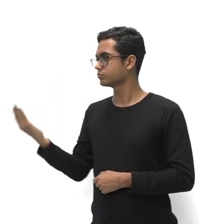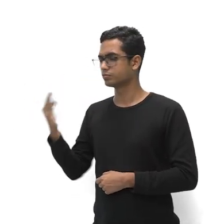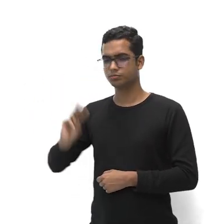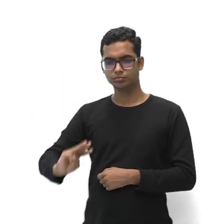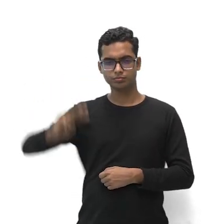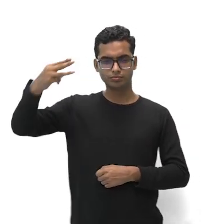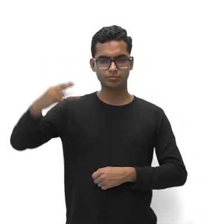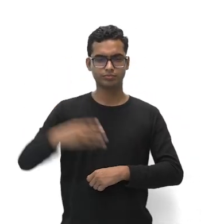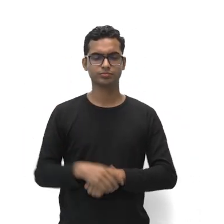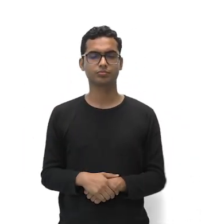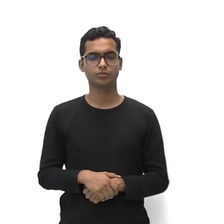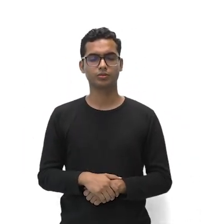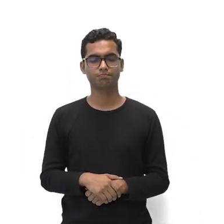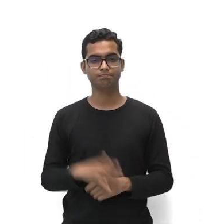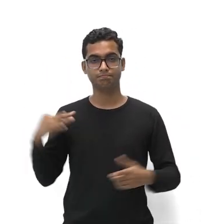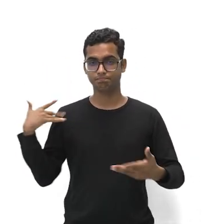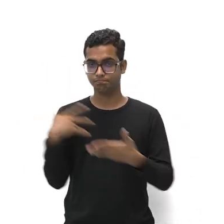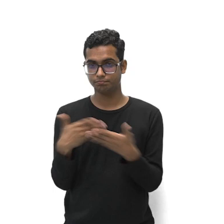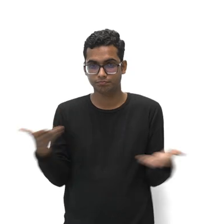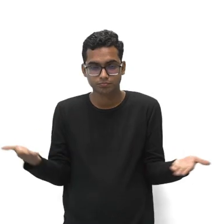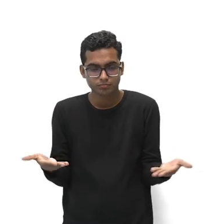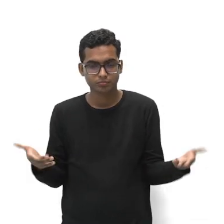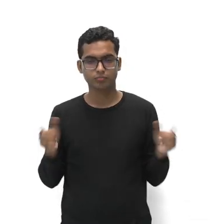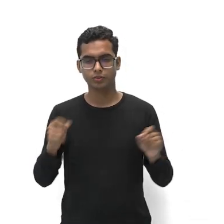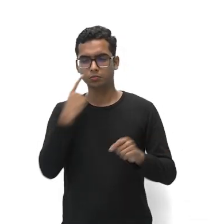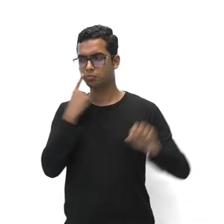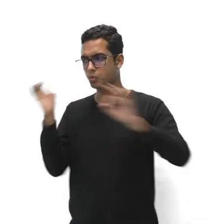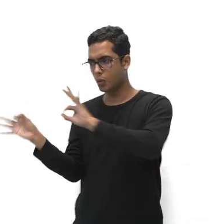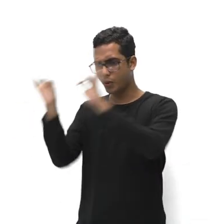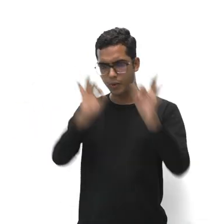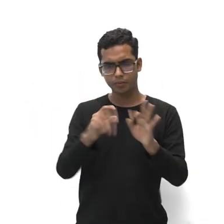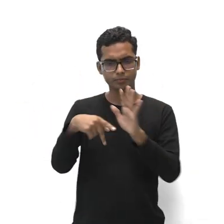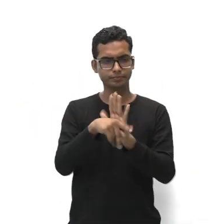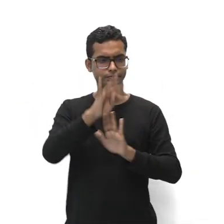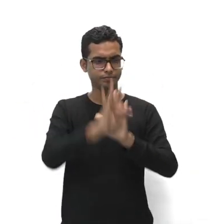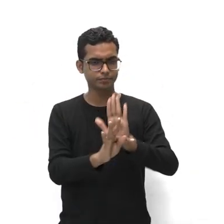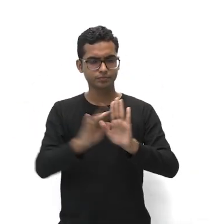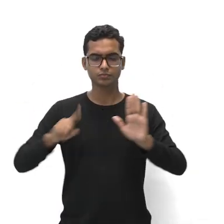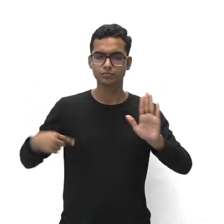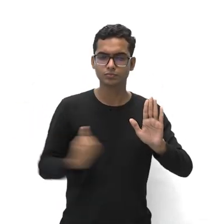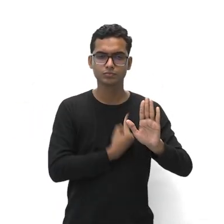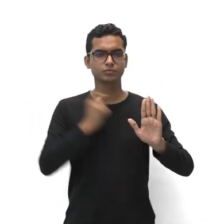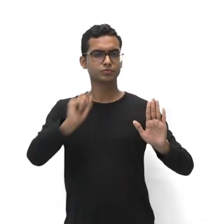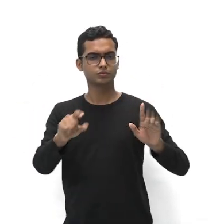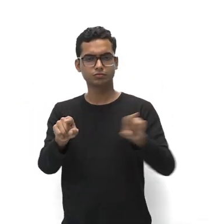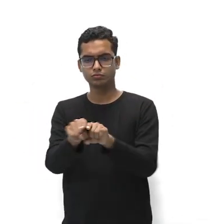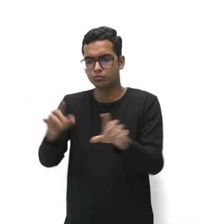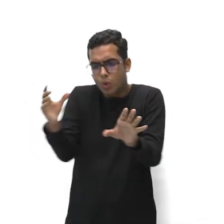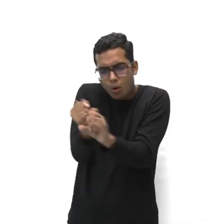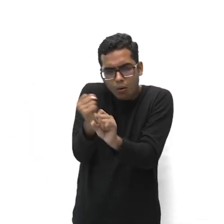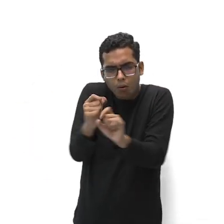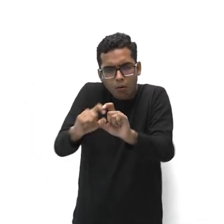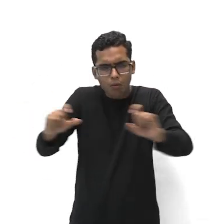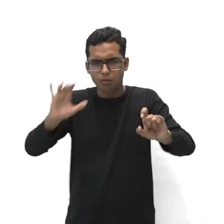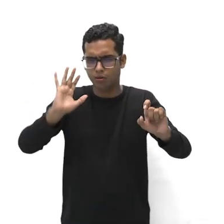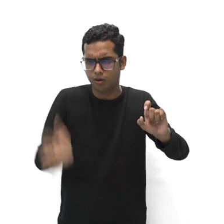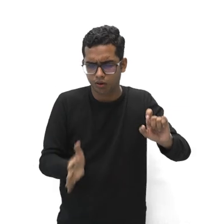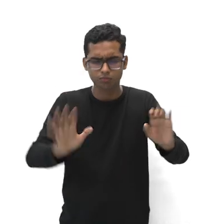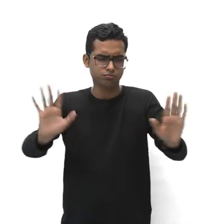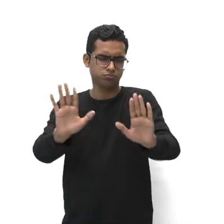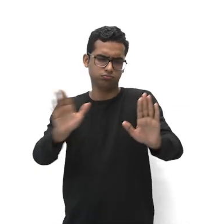cubo. Bem, até o momento, nós ainda não falamos de cálculo,